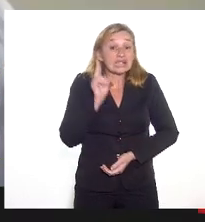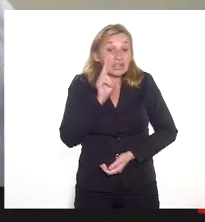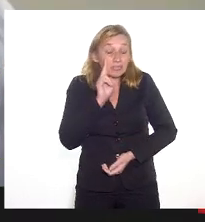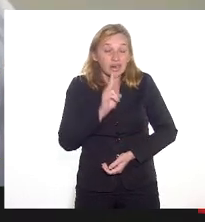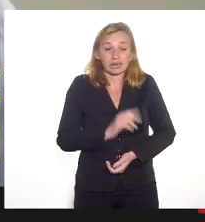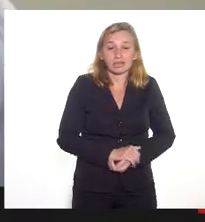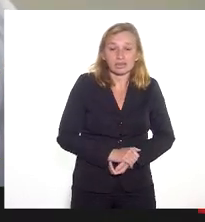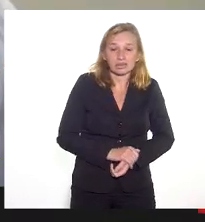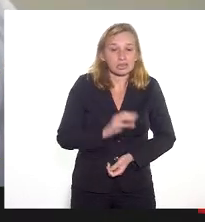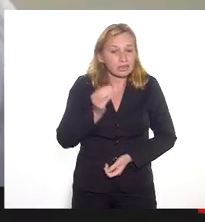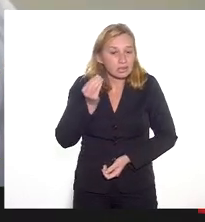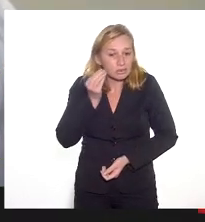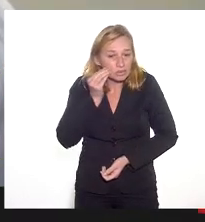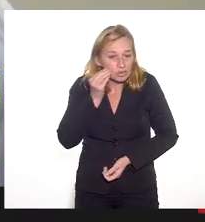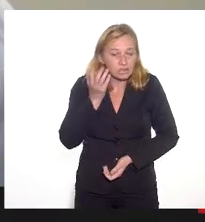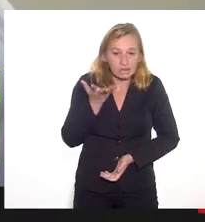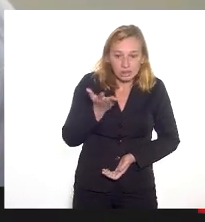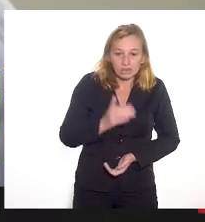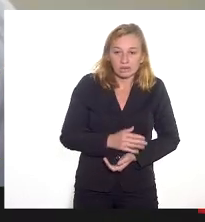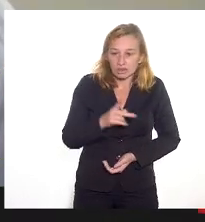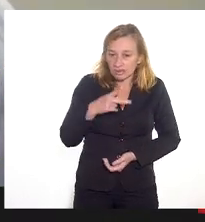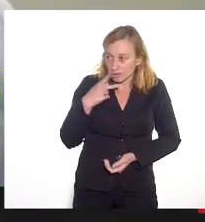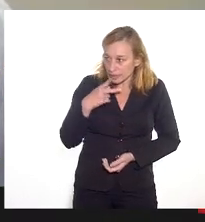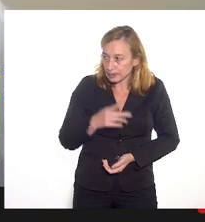inclusive, aproveitando um aspecto que você mencionou no